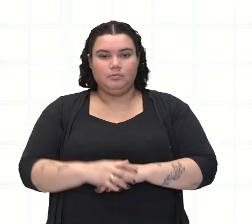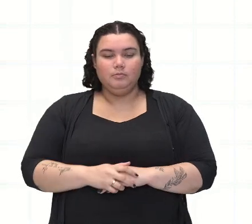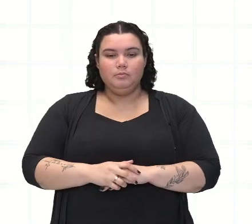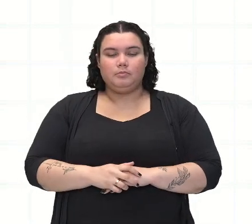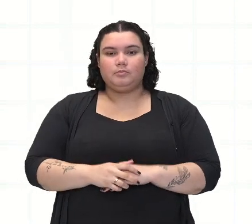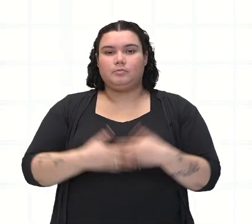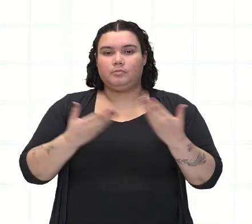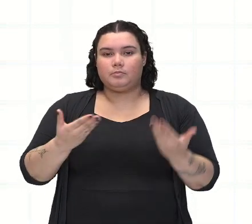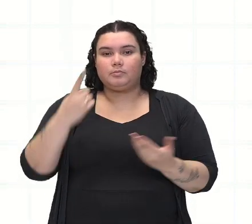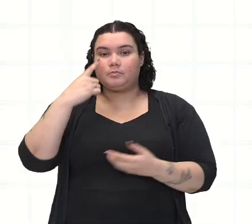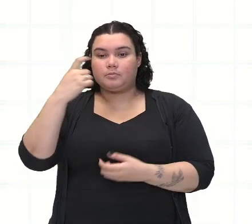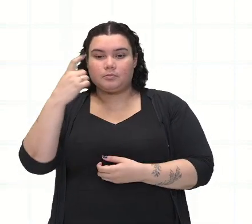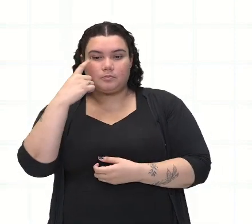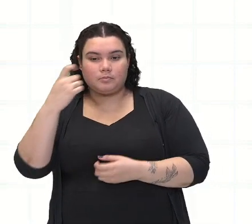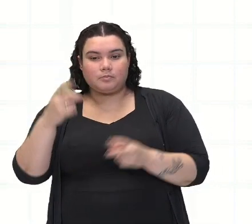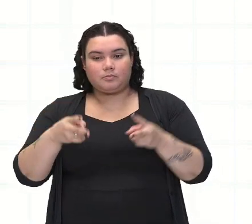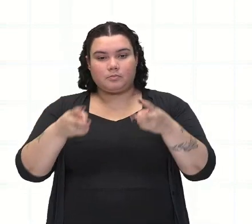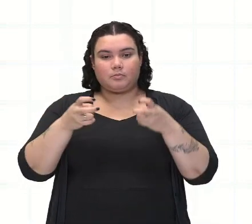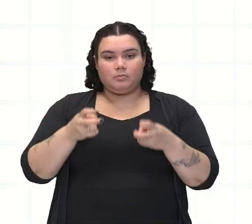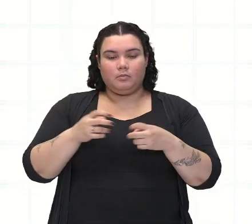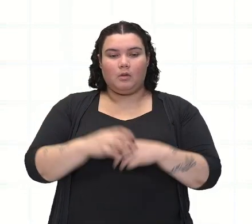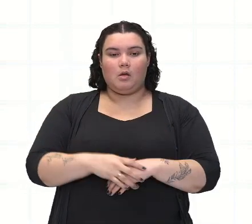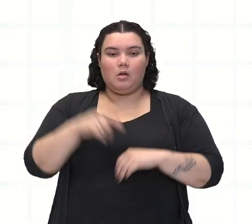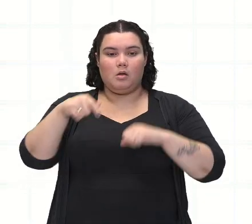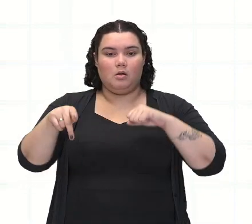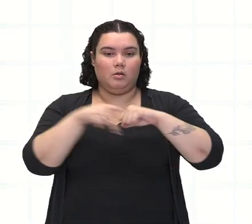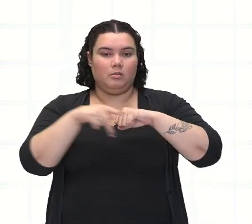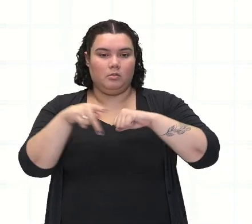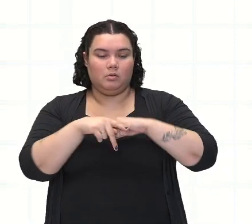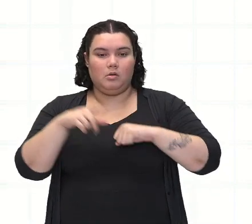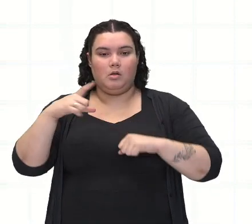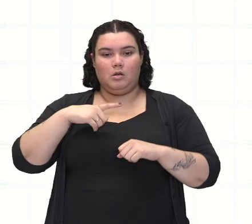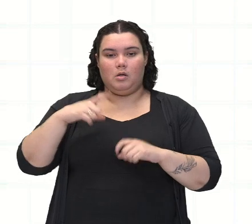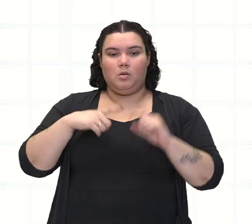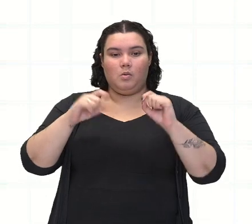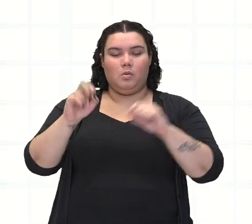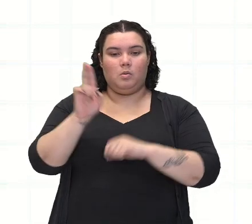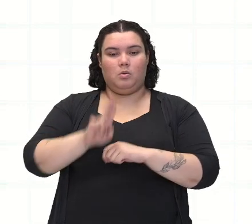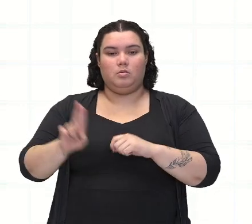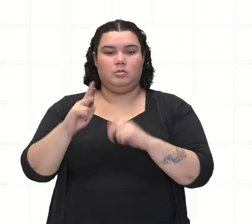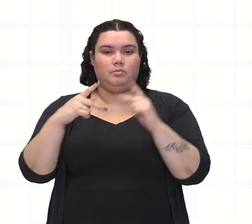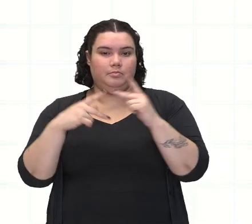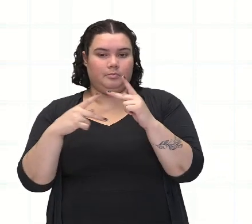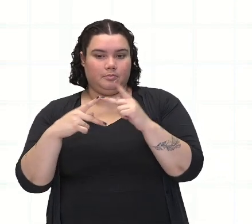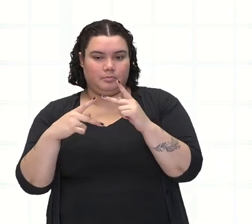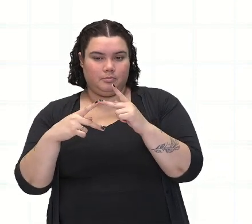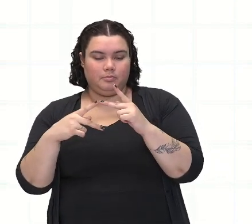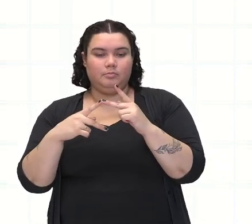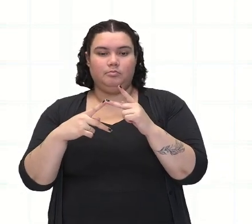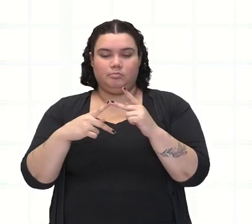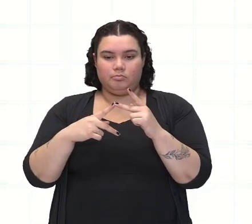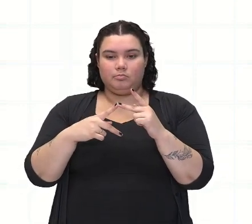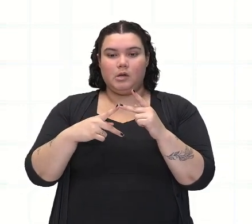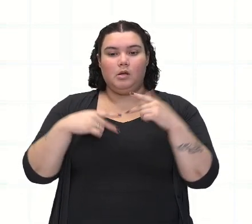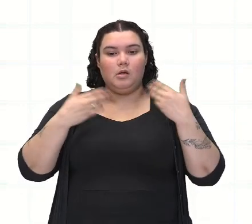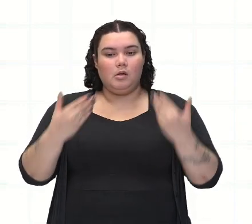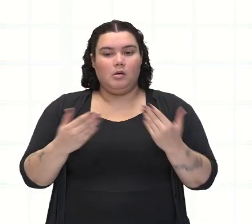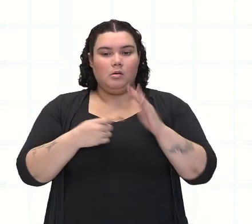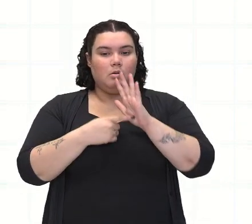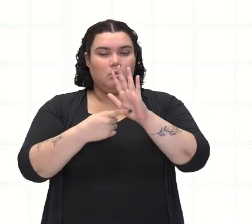interessante. Esse pronome, ele vai ser precedido por preposição. E aqui a gente